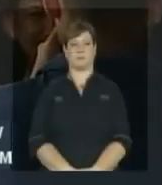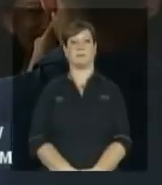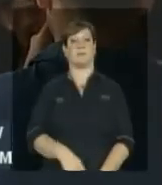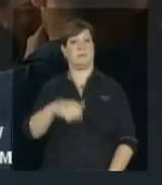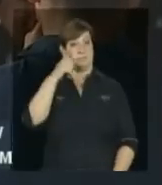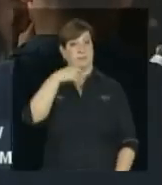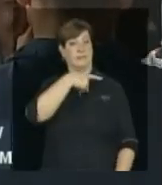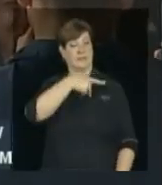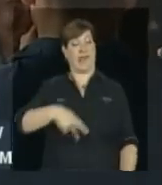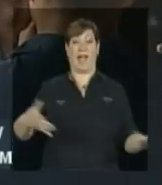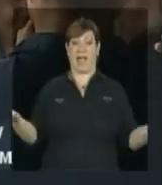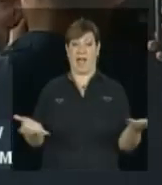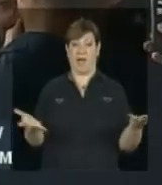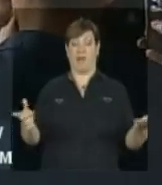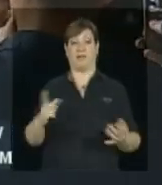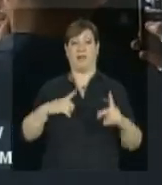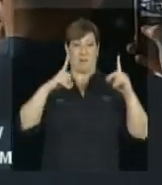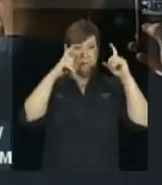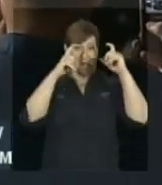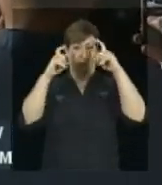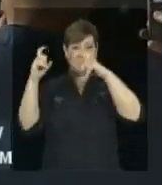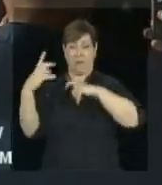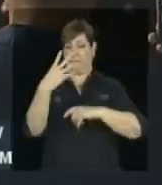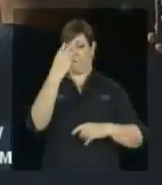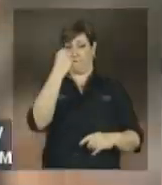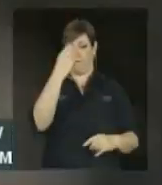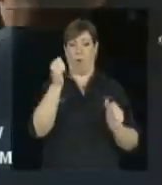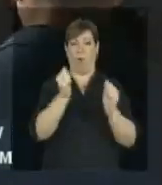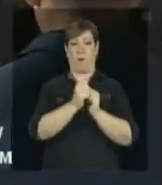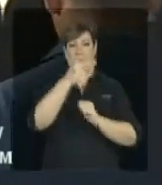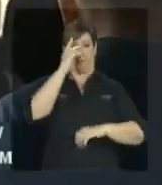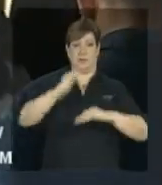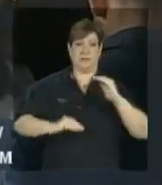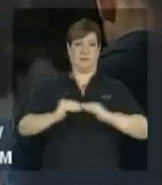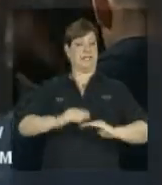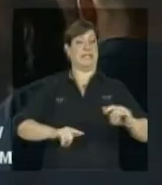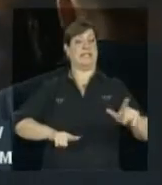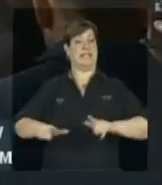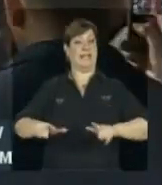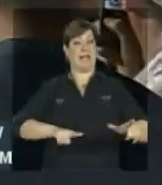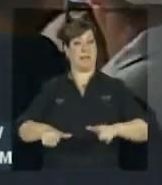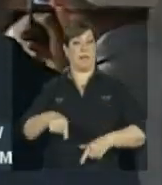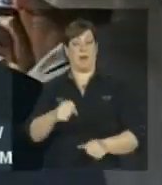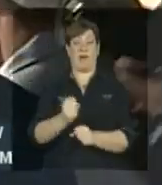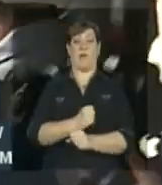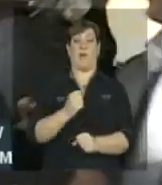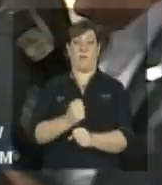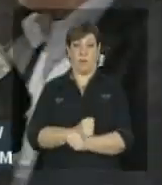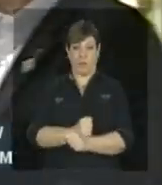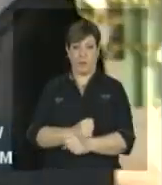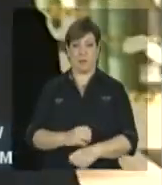Presidenta agora tirando foto com os trabalhadores da obra.